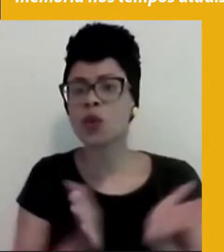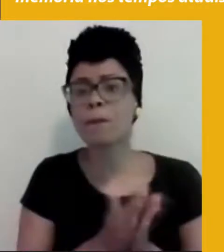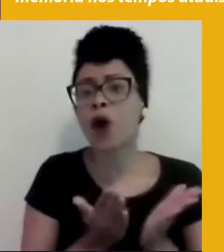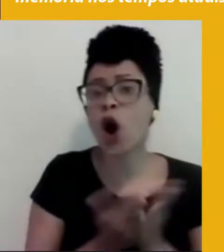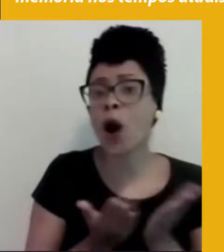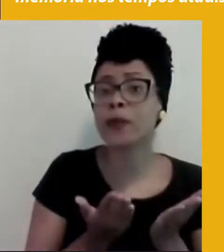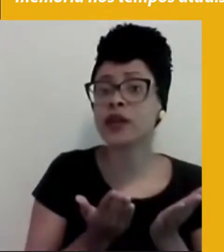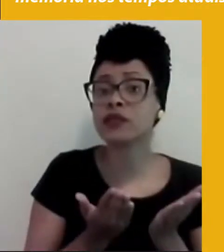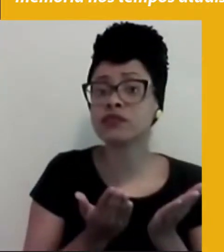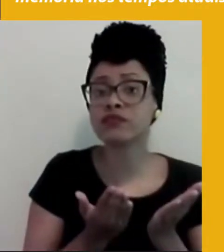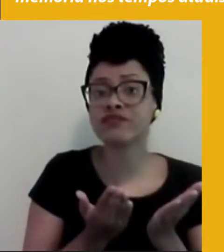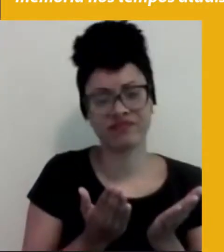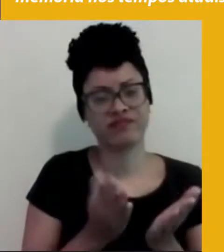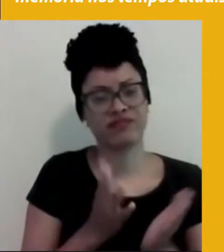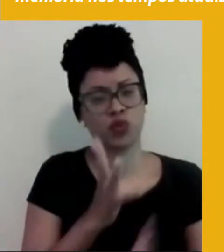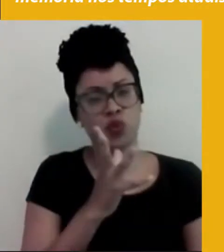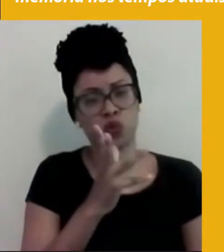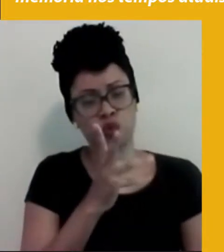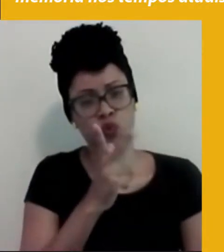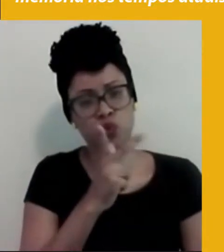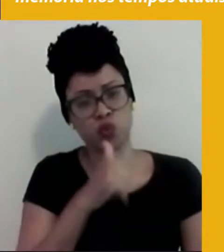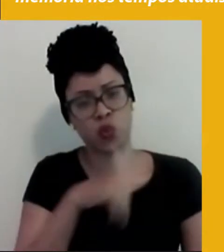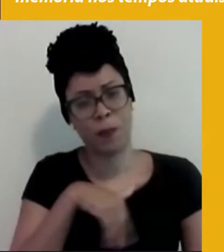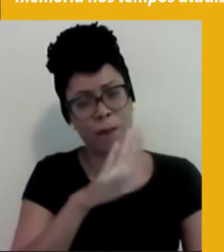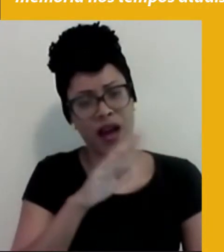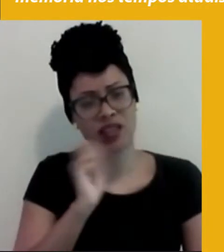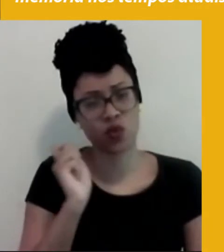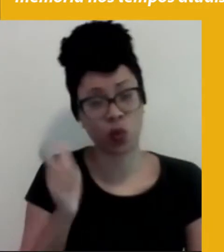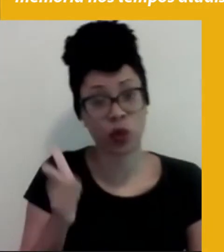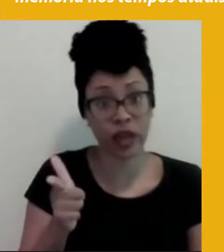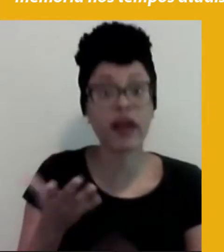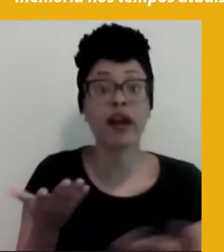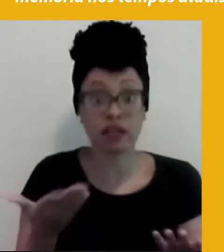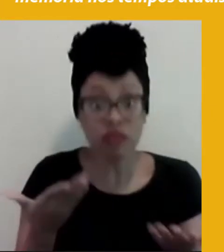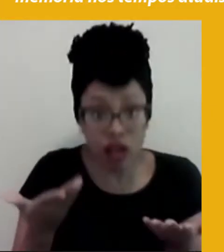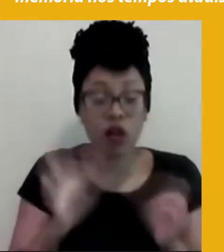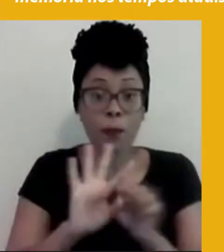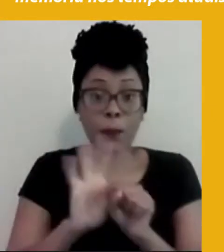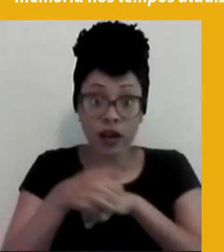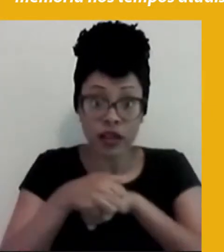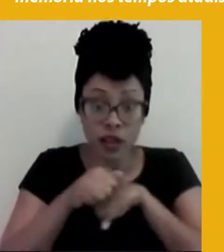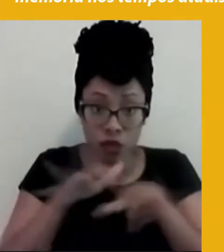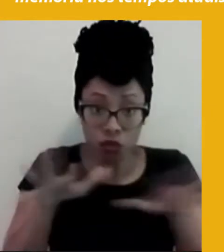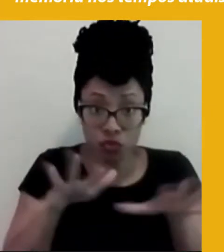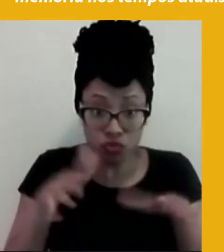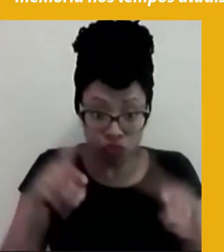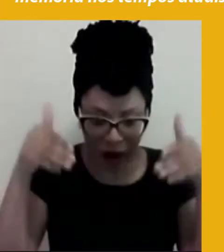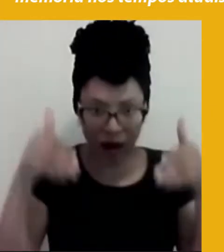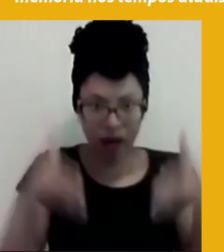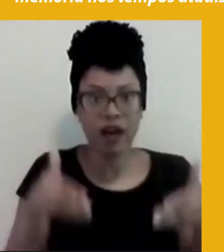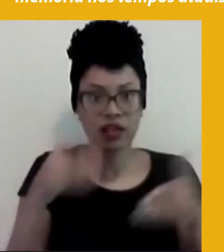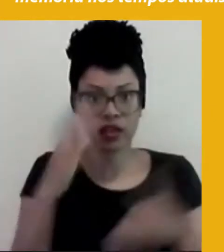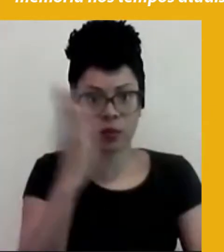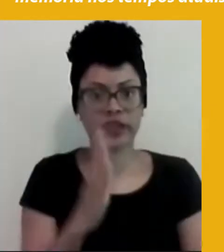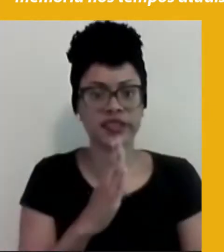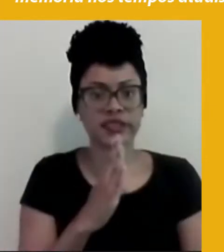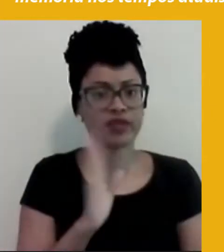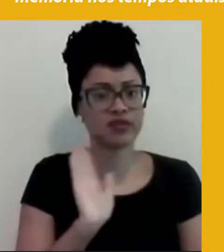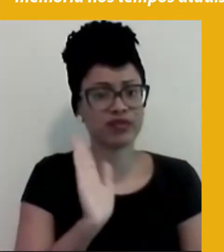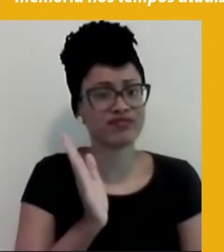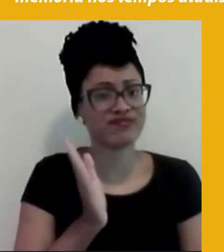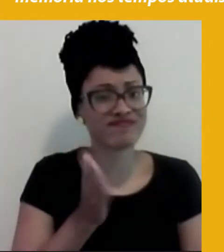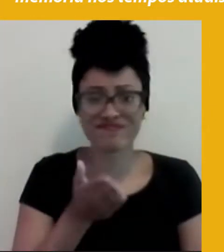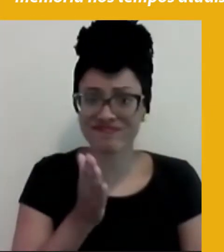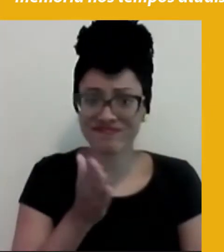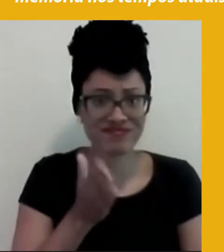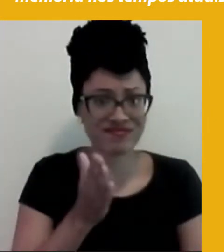país doente, distópico. A gente já tinha que fazer revisões, né, na nossa posição, na nossa forma de enxergar a